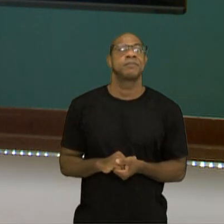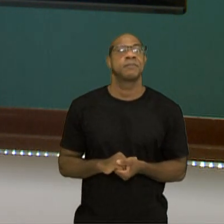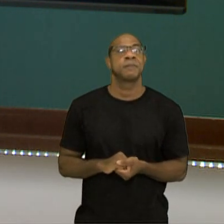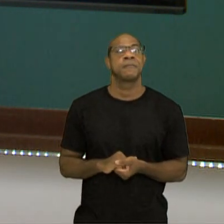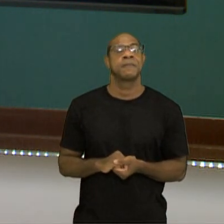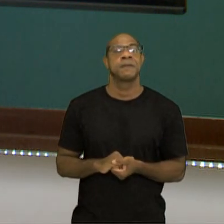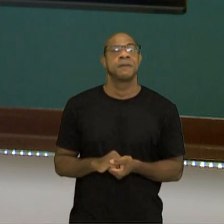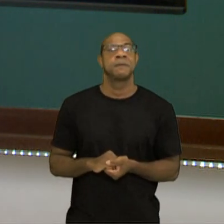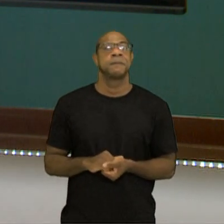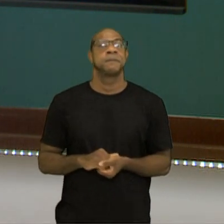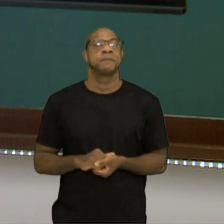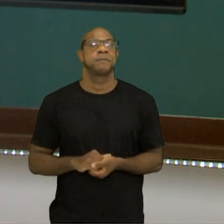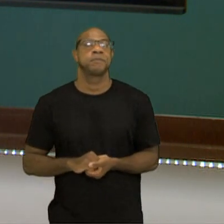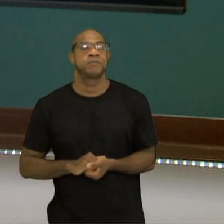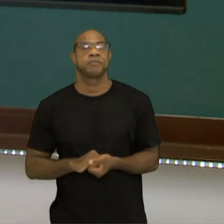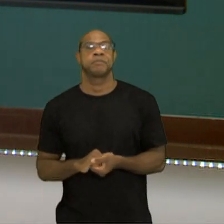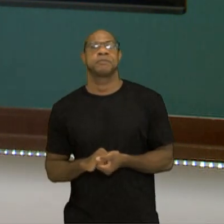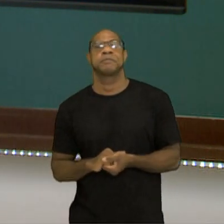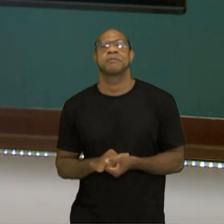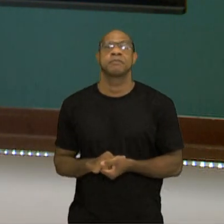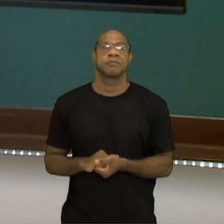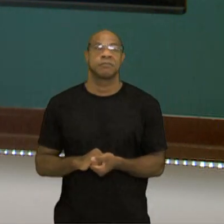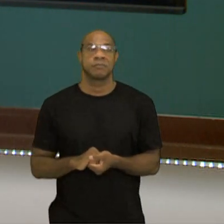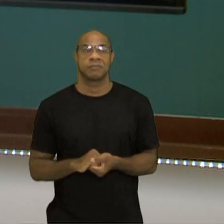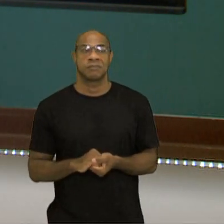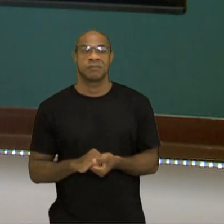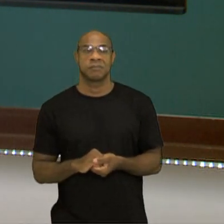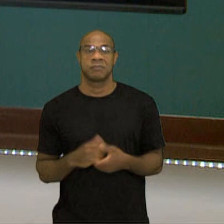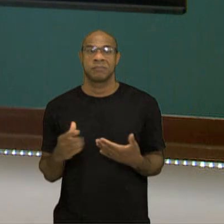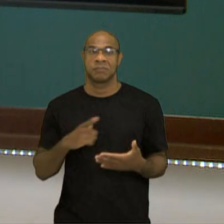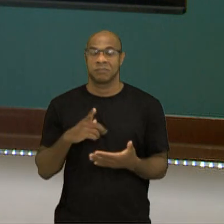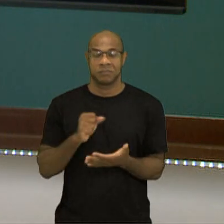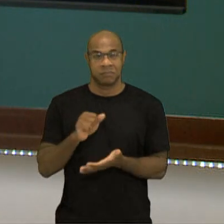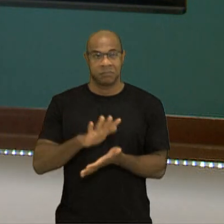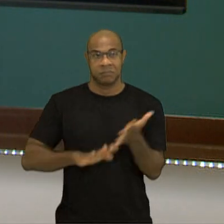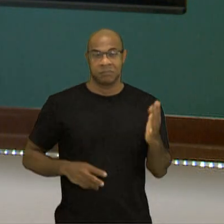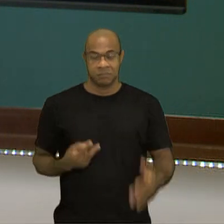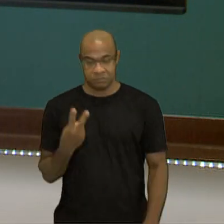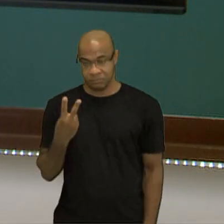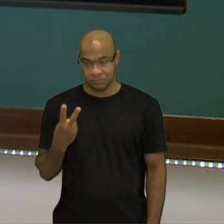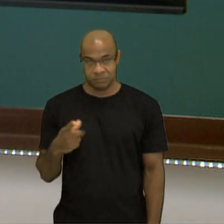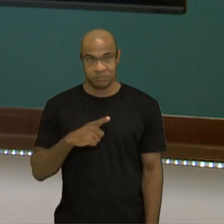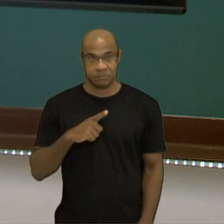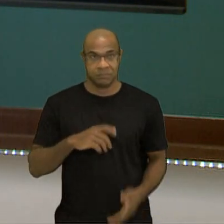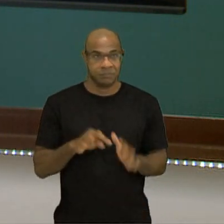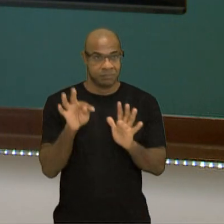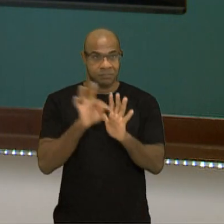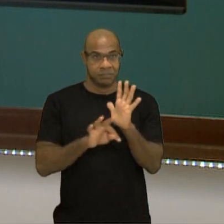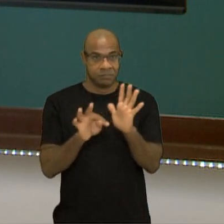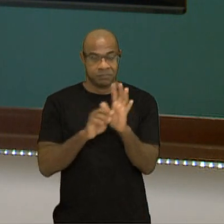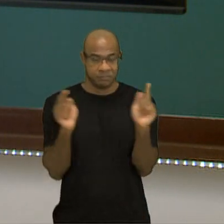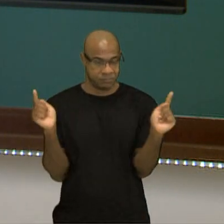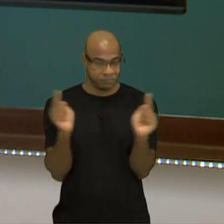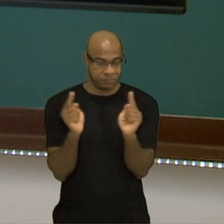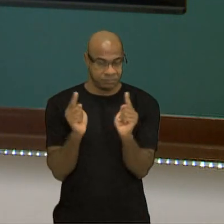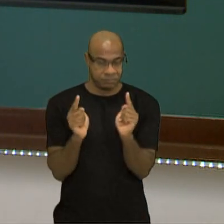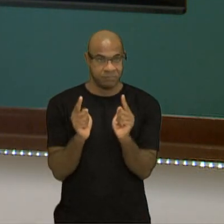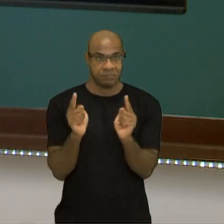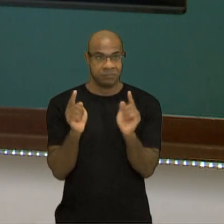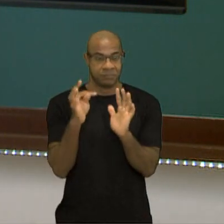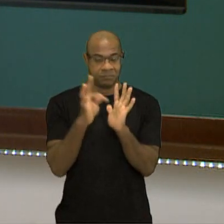Beleza. Reading for critical thinking. Teremos 2 atividades com esse pequeno texto aqui, com esse pequeno parágrafo, digamos